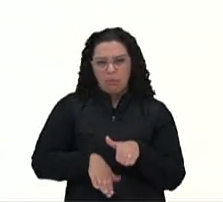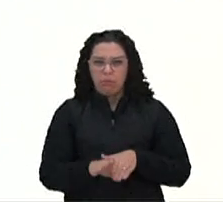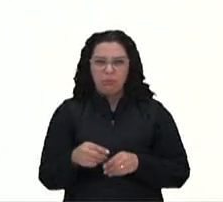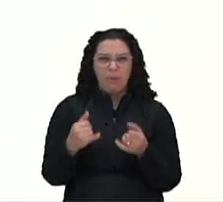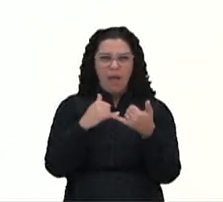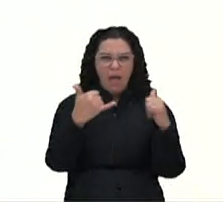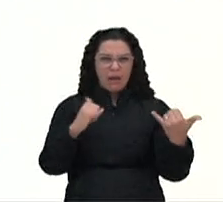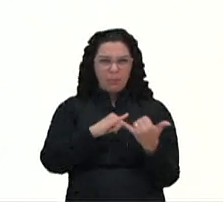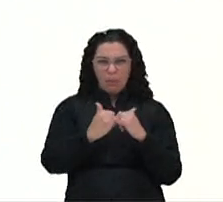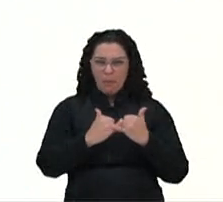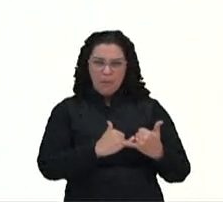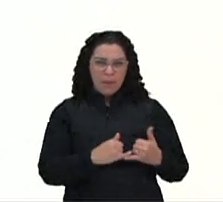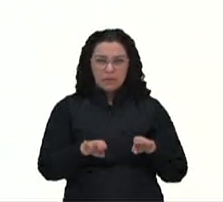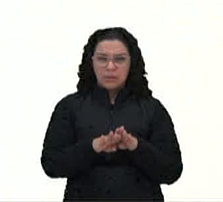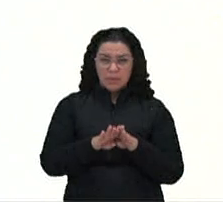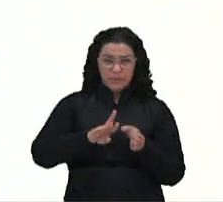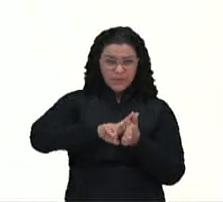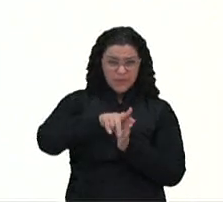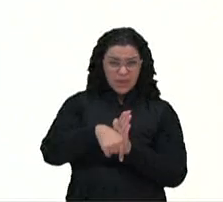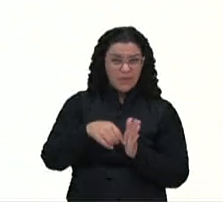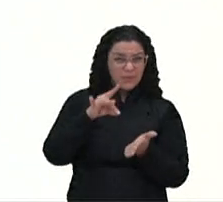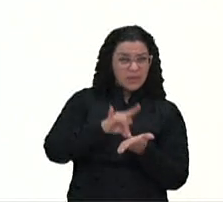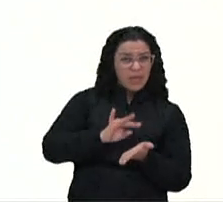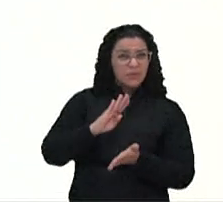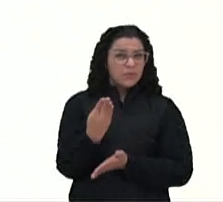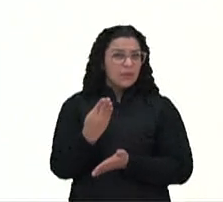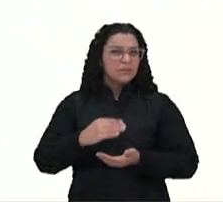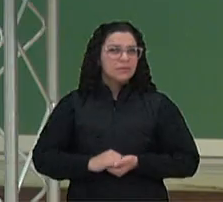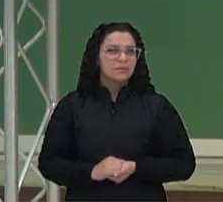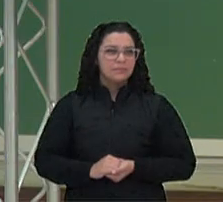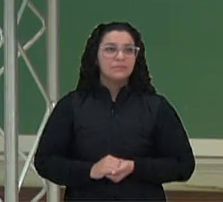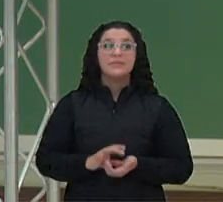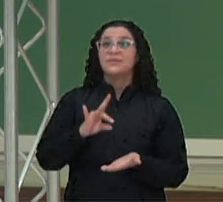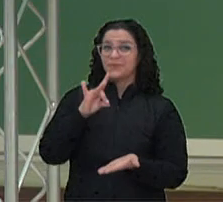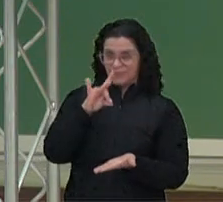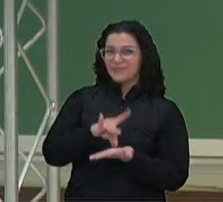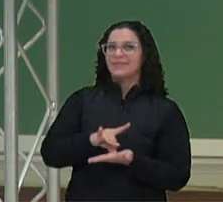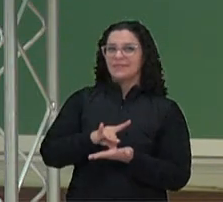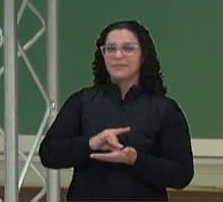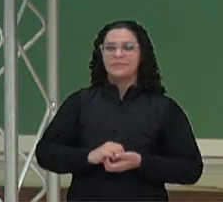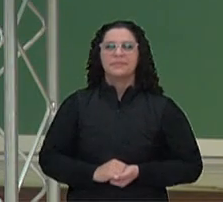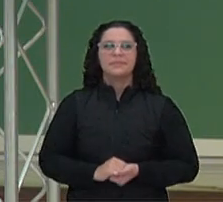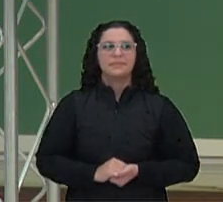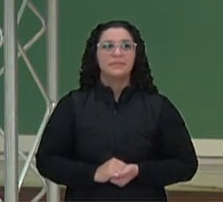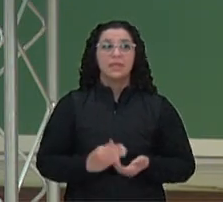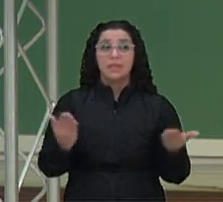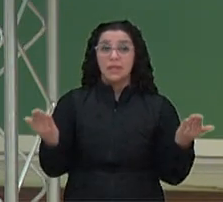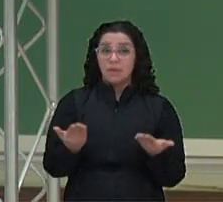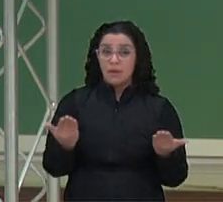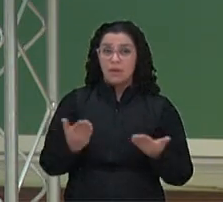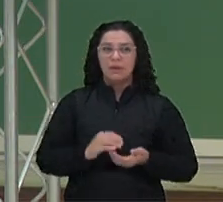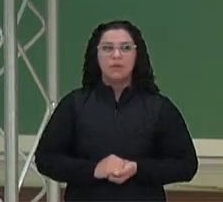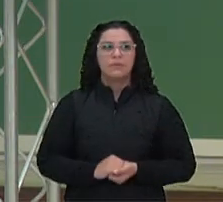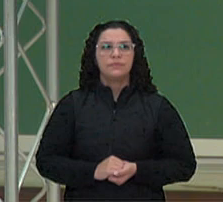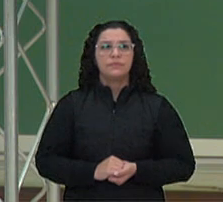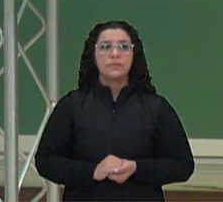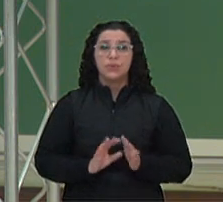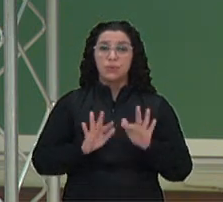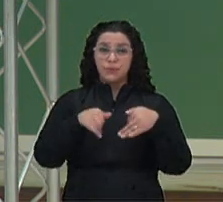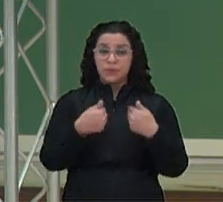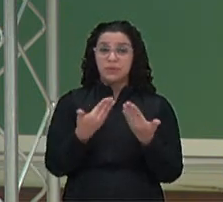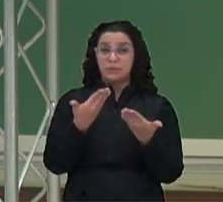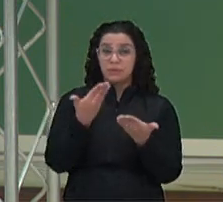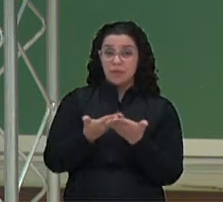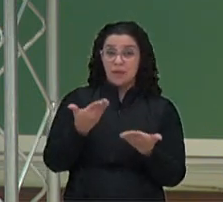farpado, e entre outros. True or false? True, ok? Bom, pessoal, no final dessa